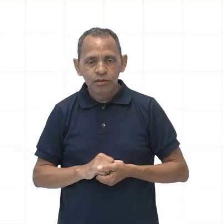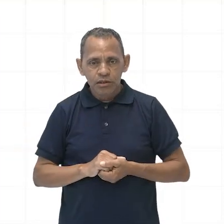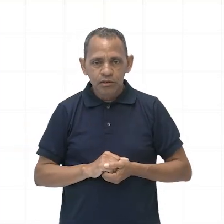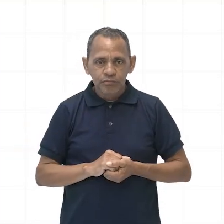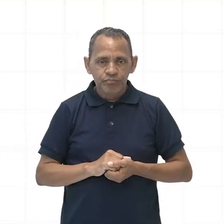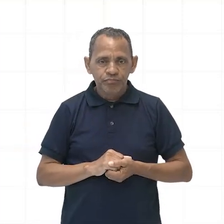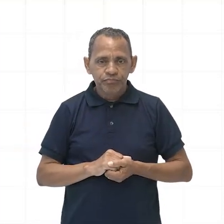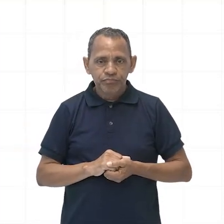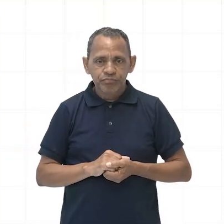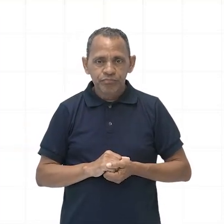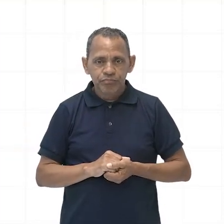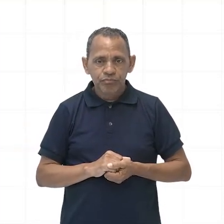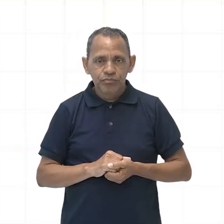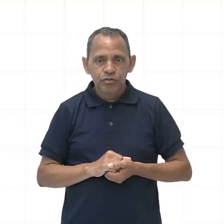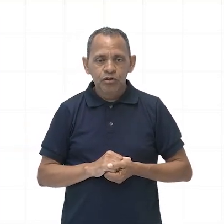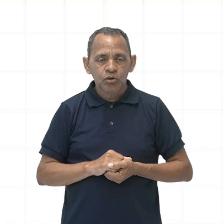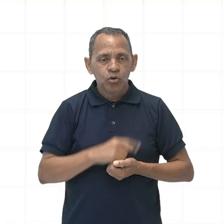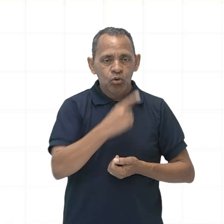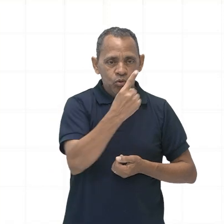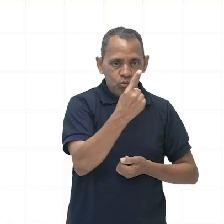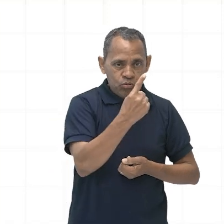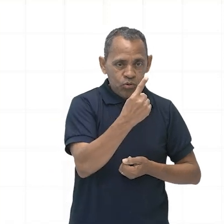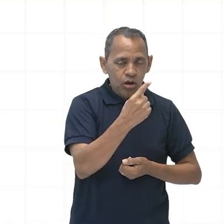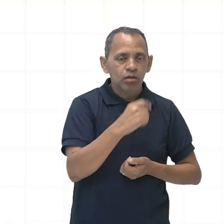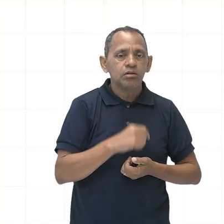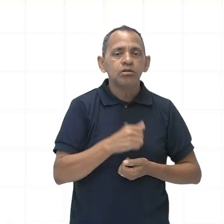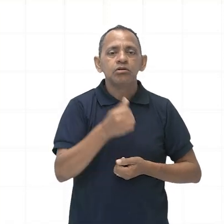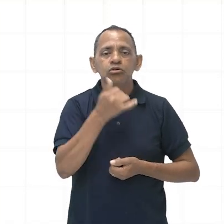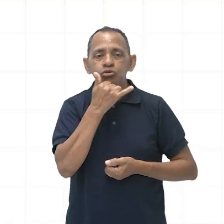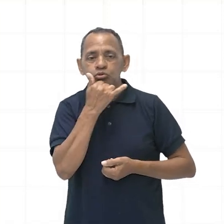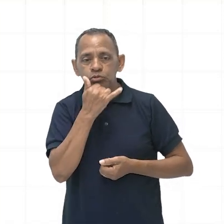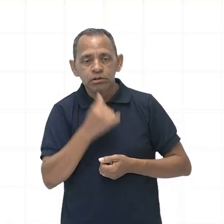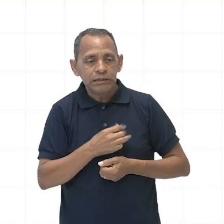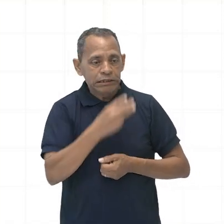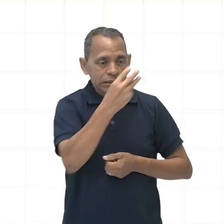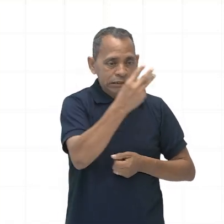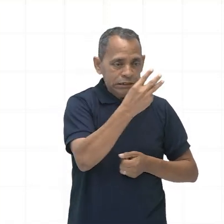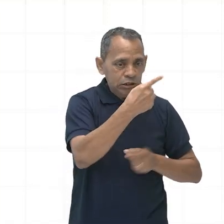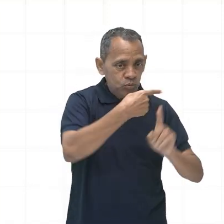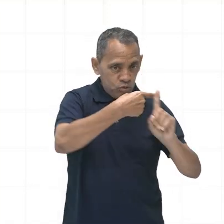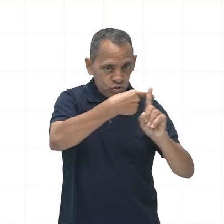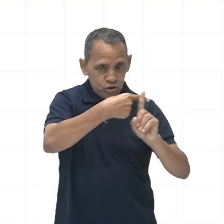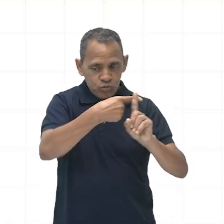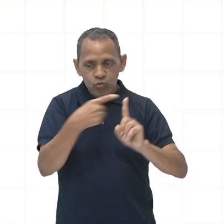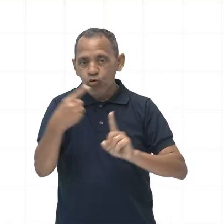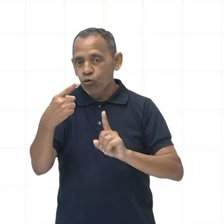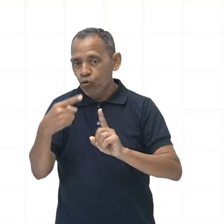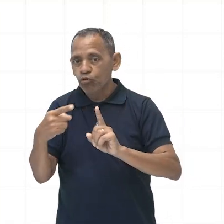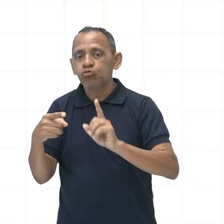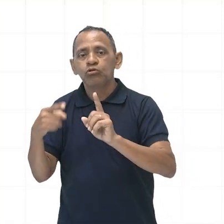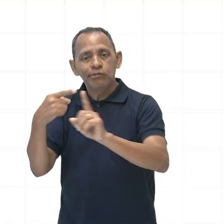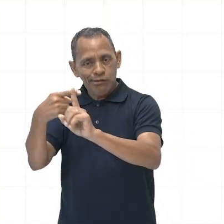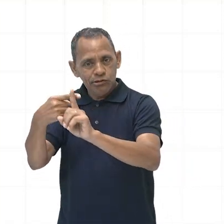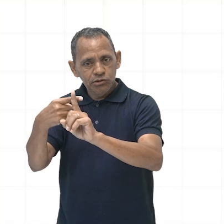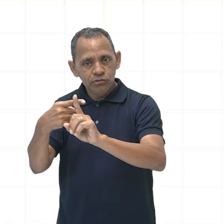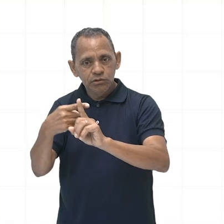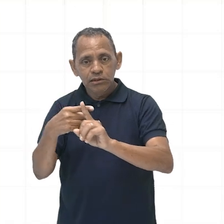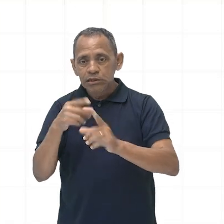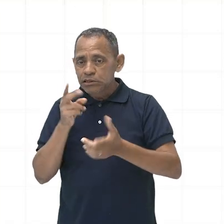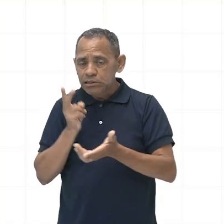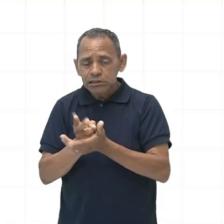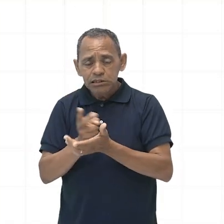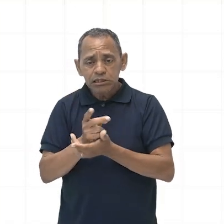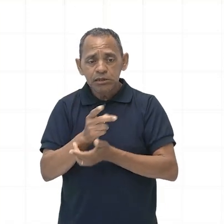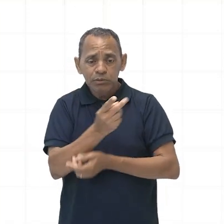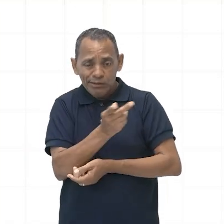diferentes, né, porque um 3 é positivo, o outro é negativo, o resultado sempre é negativo. Então, sinais diferentes